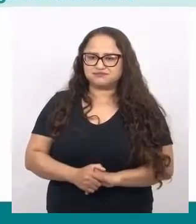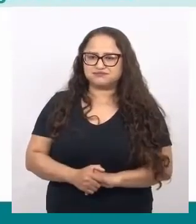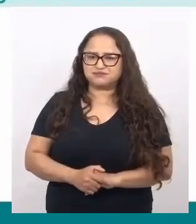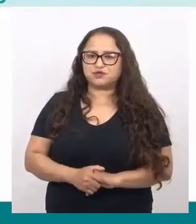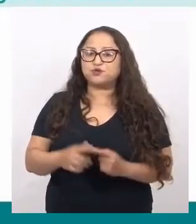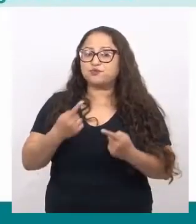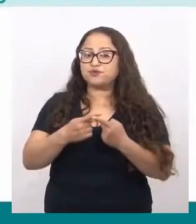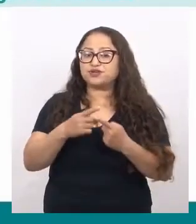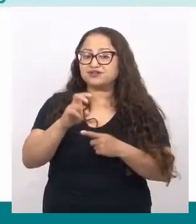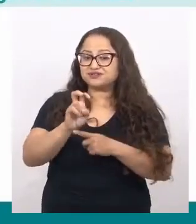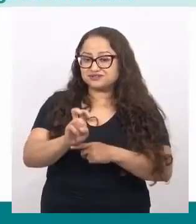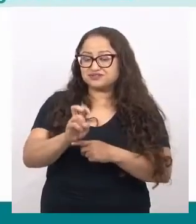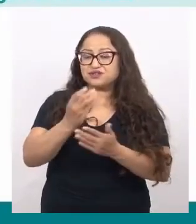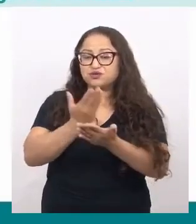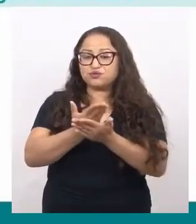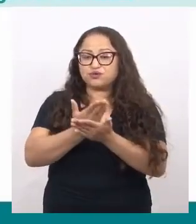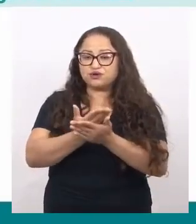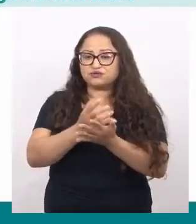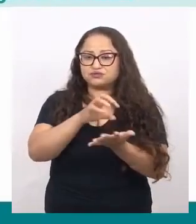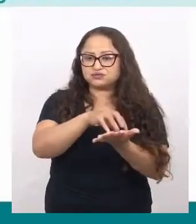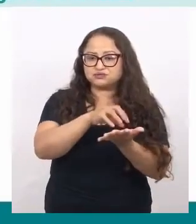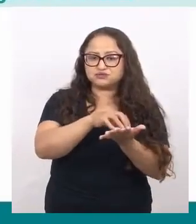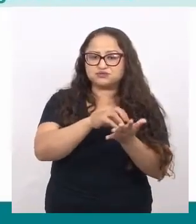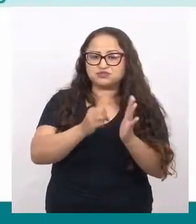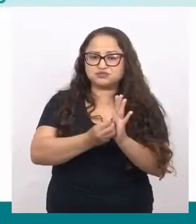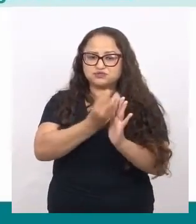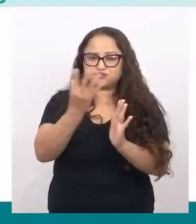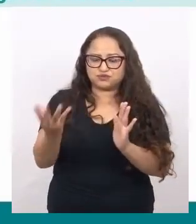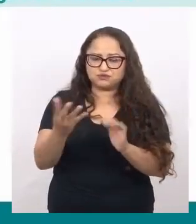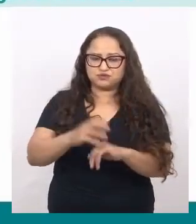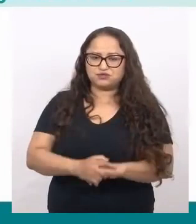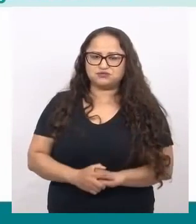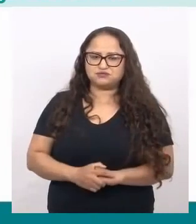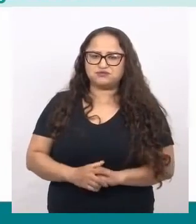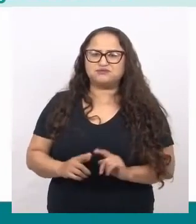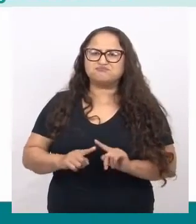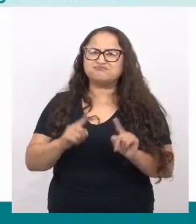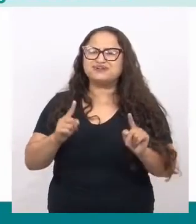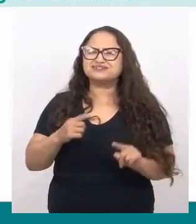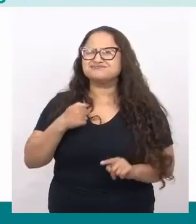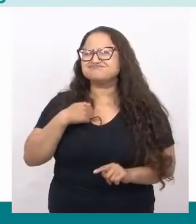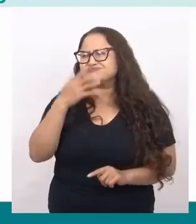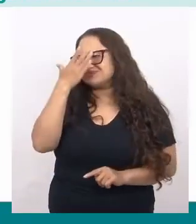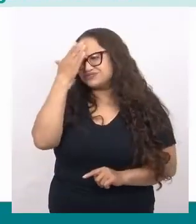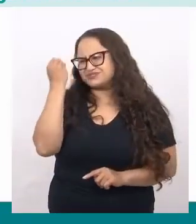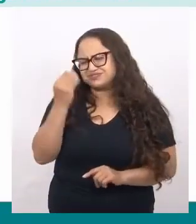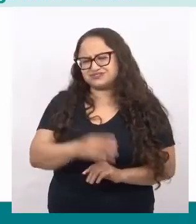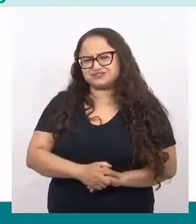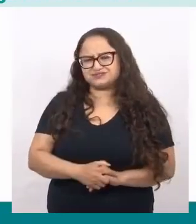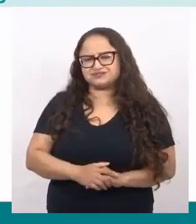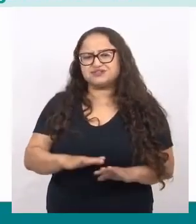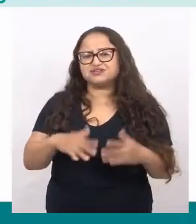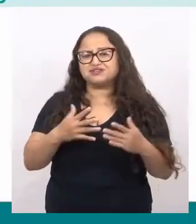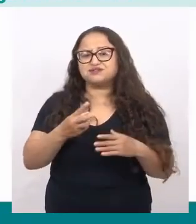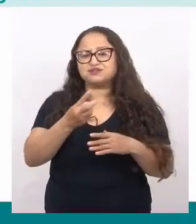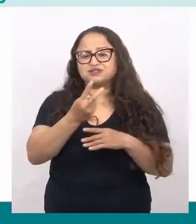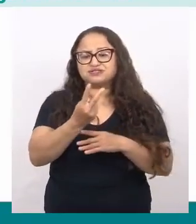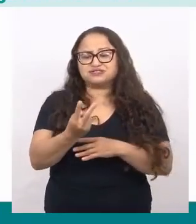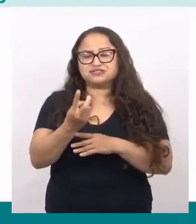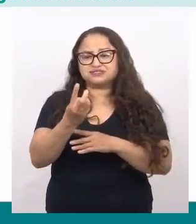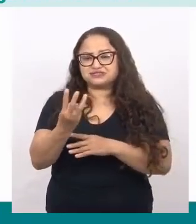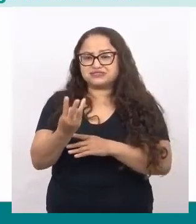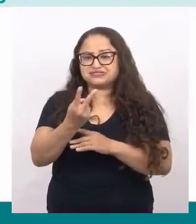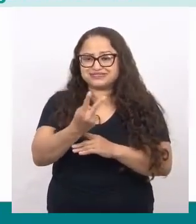aulas em unidades curriculares. Mas eu esqueci disso. E na atribuição eu atribuí 32 aulas para